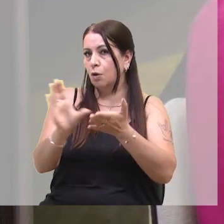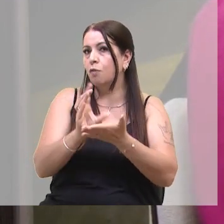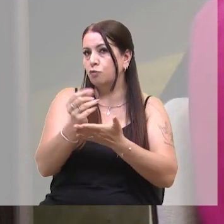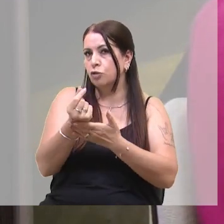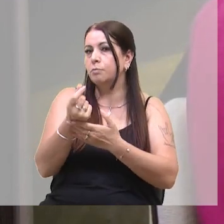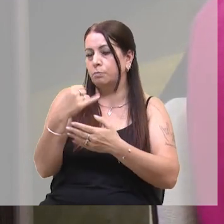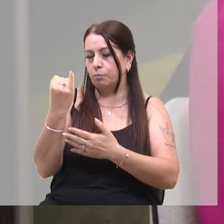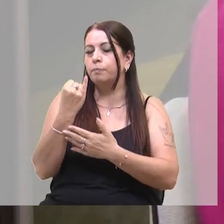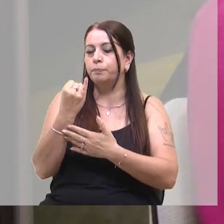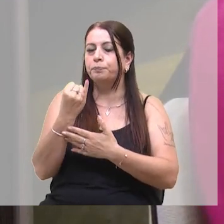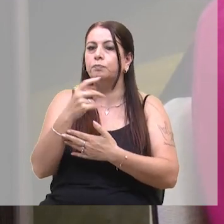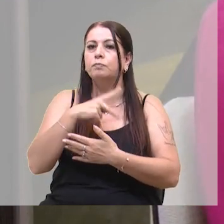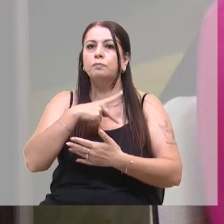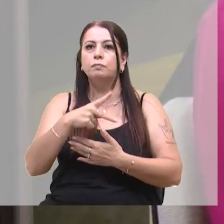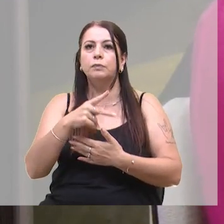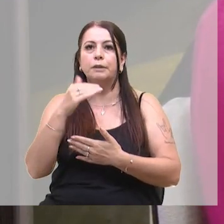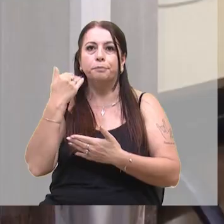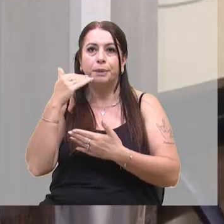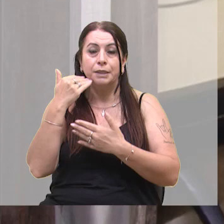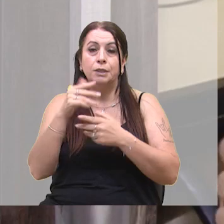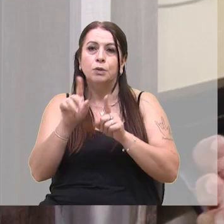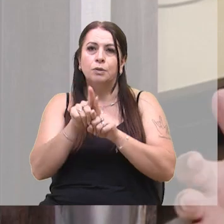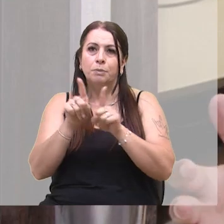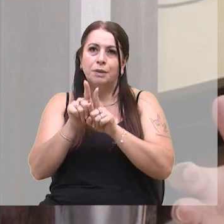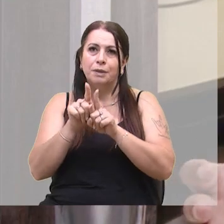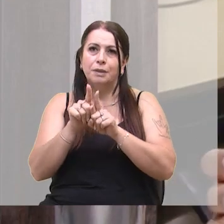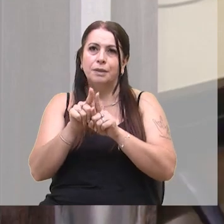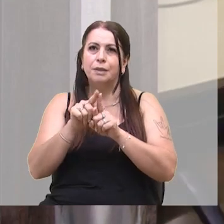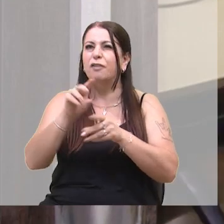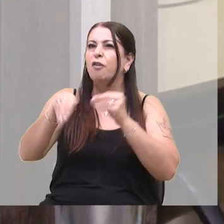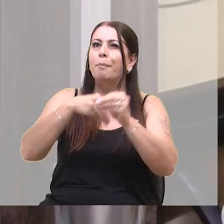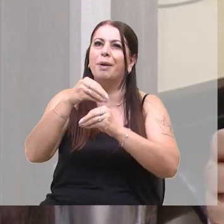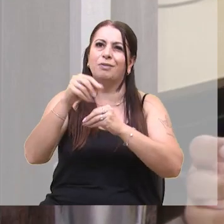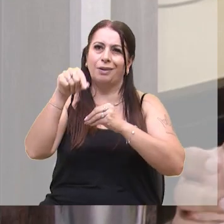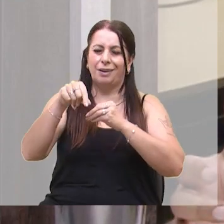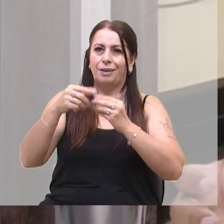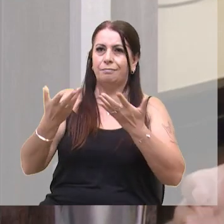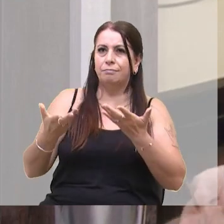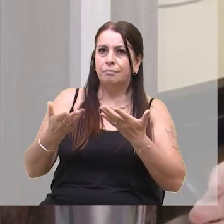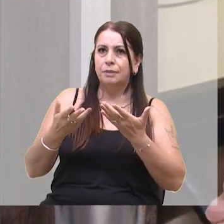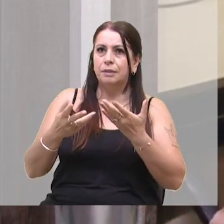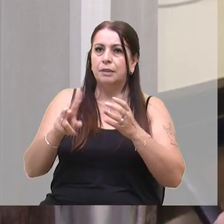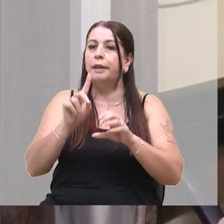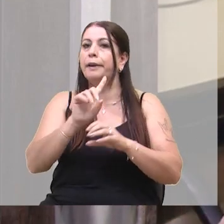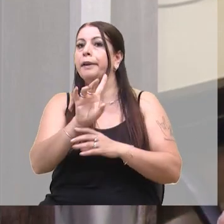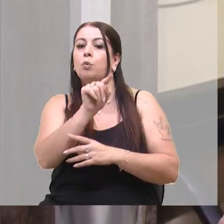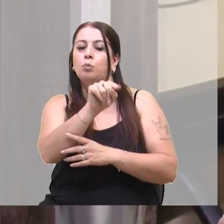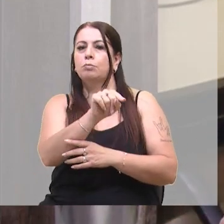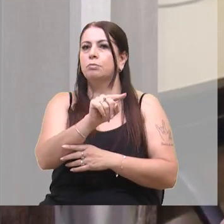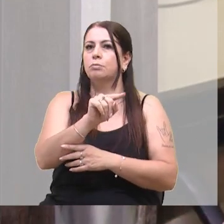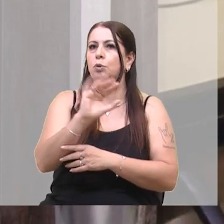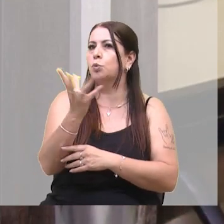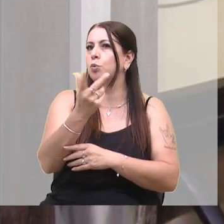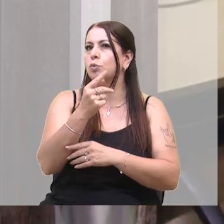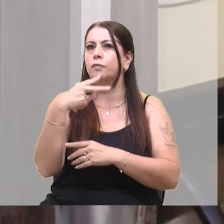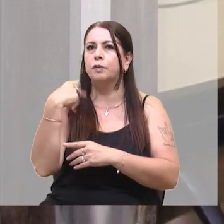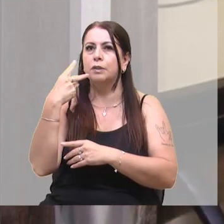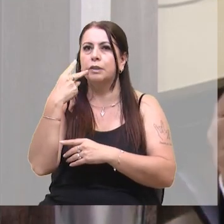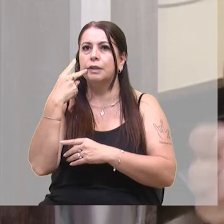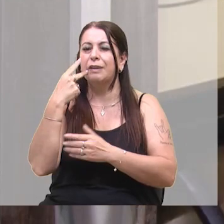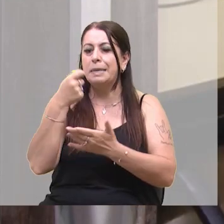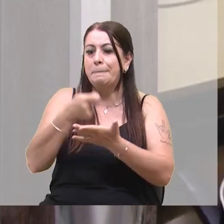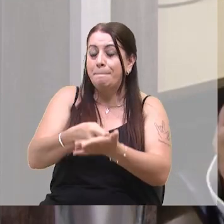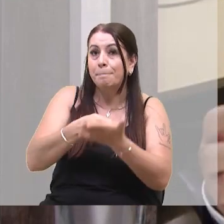efetivamente contribuir, esse é um recurso importante. Presidente Marisol, no sentido de envolvimento da casa, não que